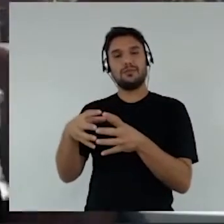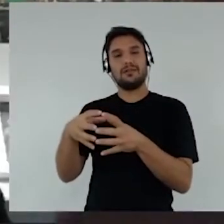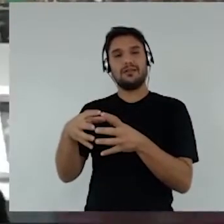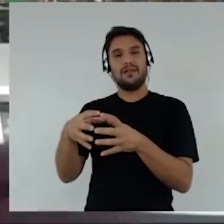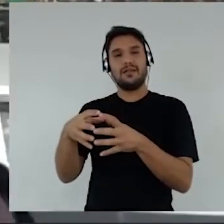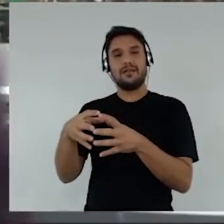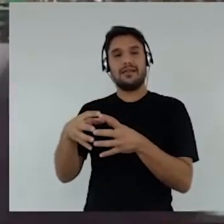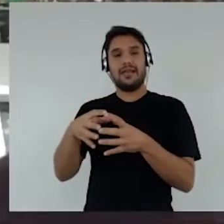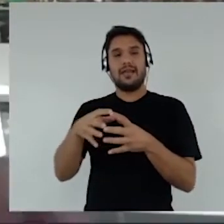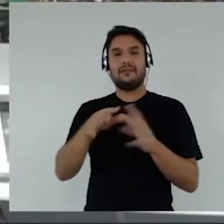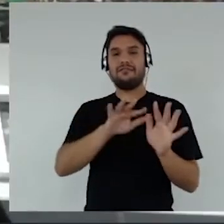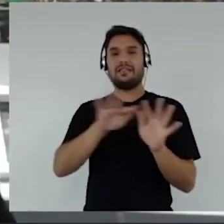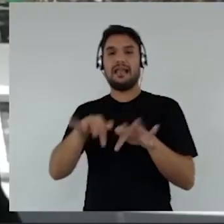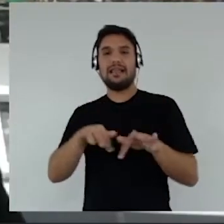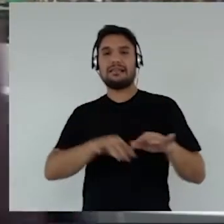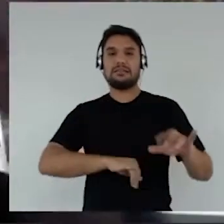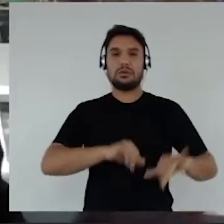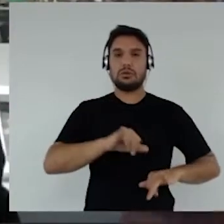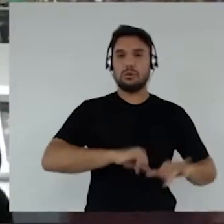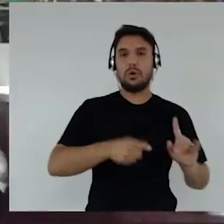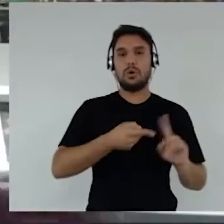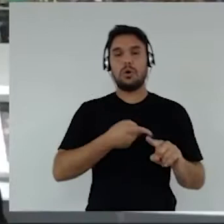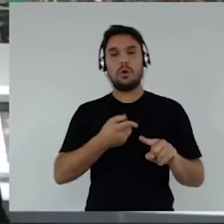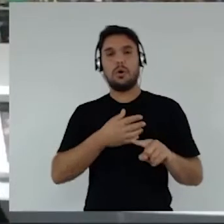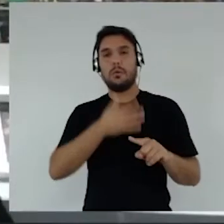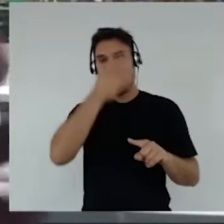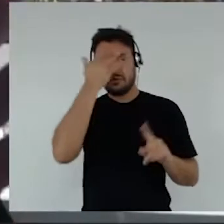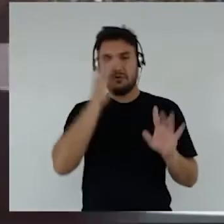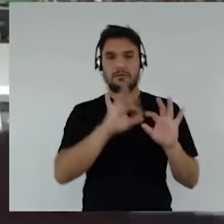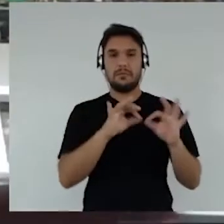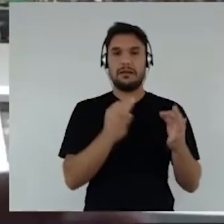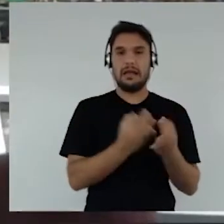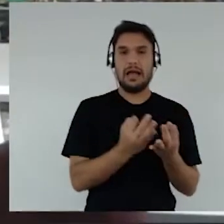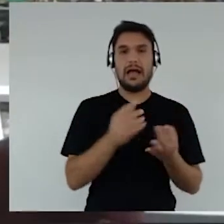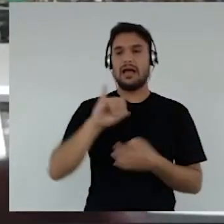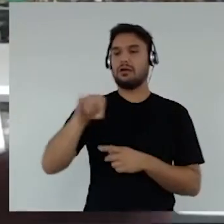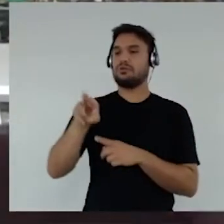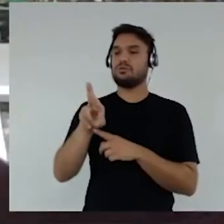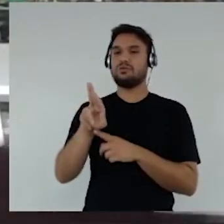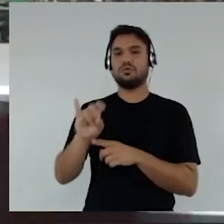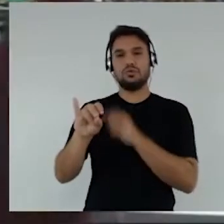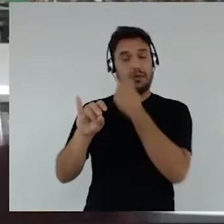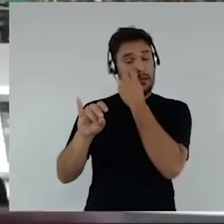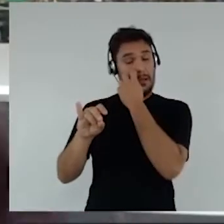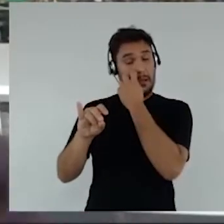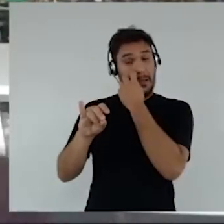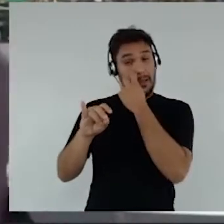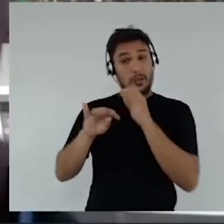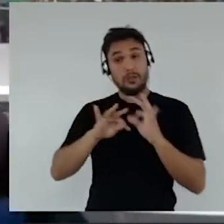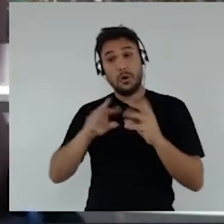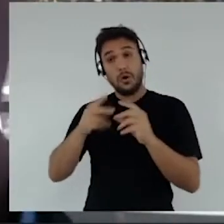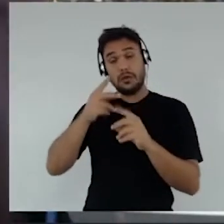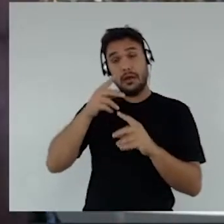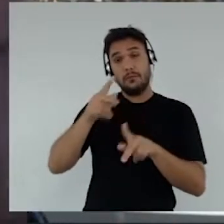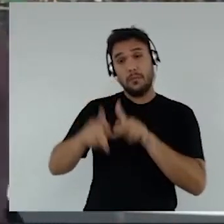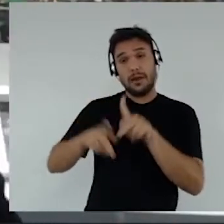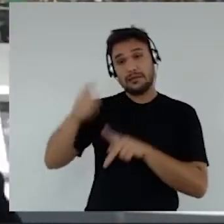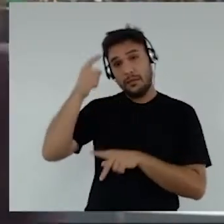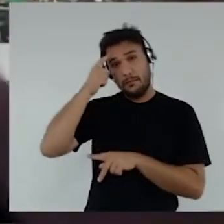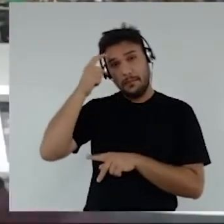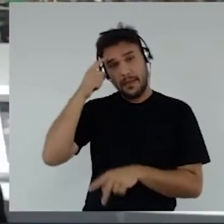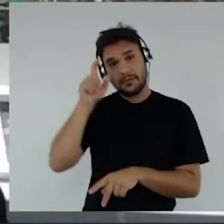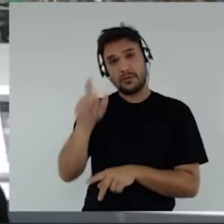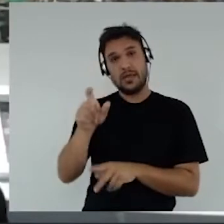ciclo de dor, seja do réu ou para os familiares da vítima. Tá? Quando você fala em júri, toda a população pensa numa mesma